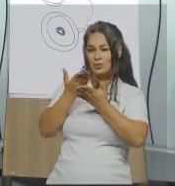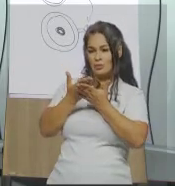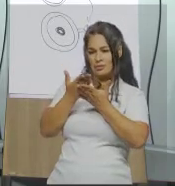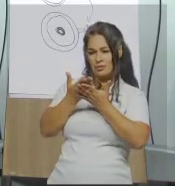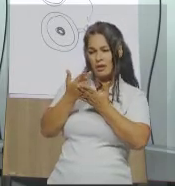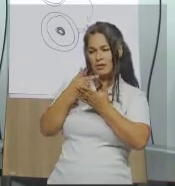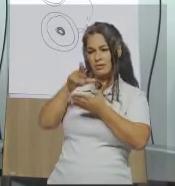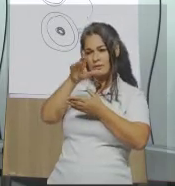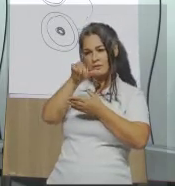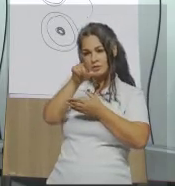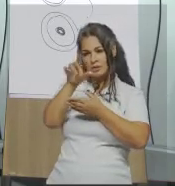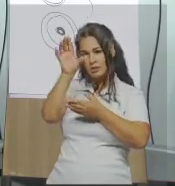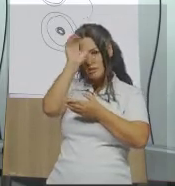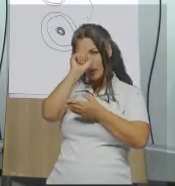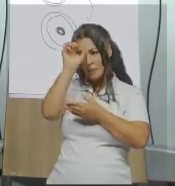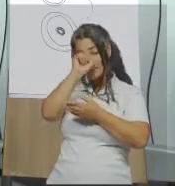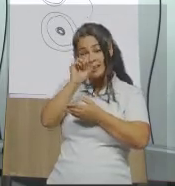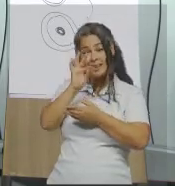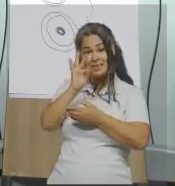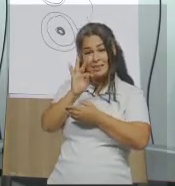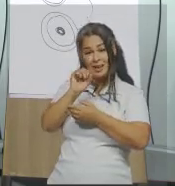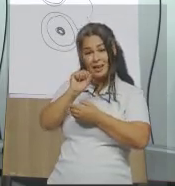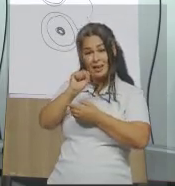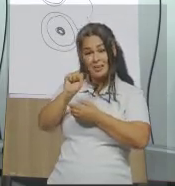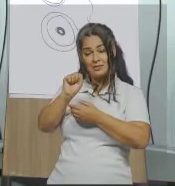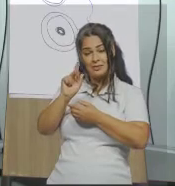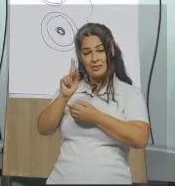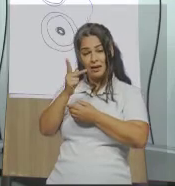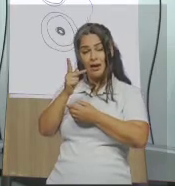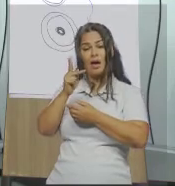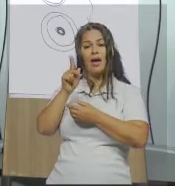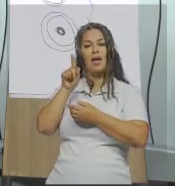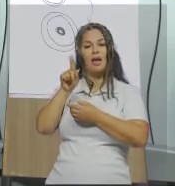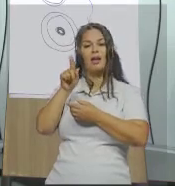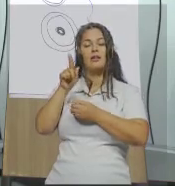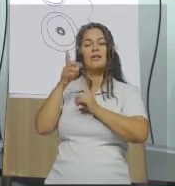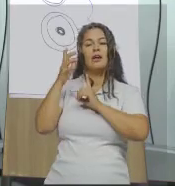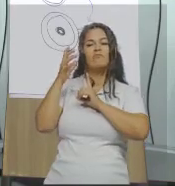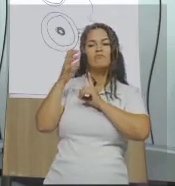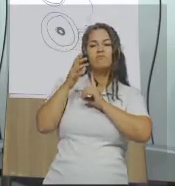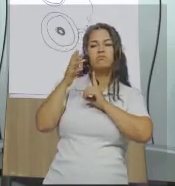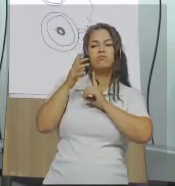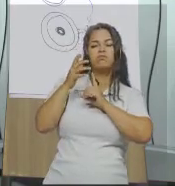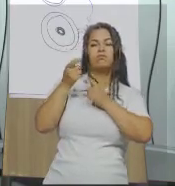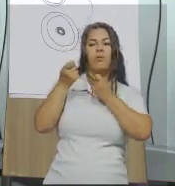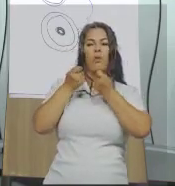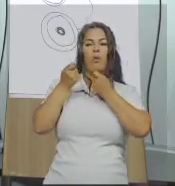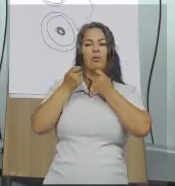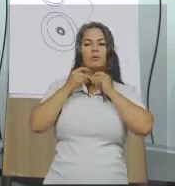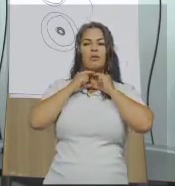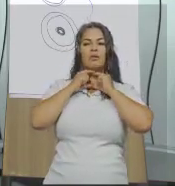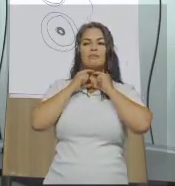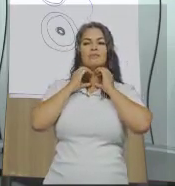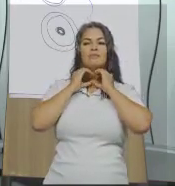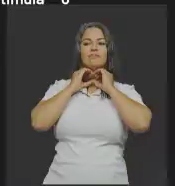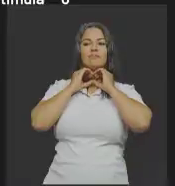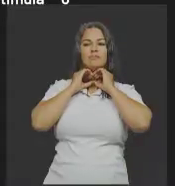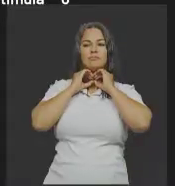esse hormônio aqui, ó, o TSH, ele vai estimular outra glândula, que no caso é a glândula tireoide, que veremos detalhes na próxima